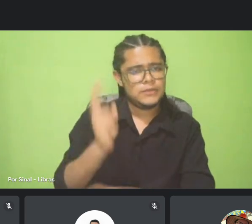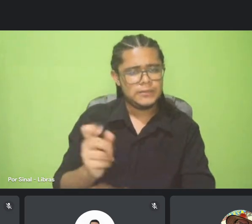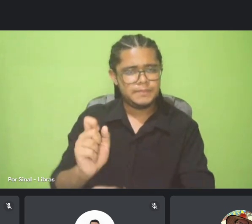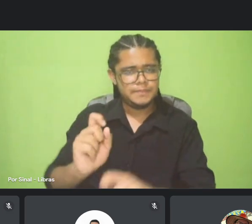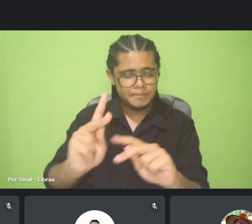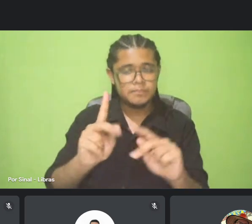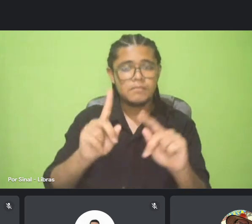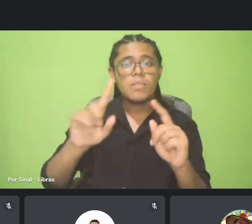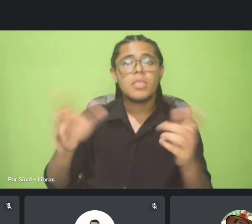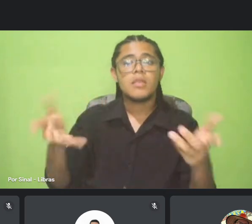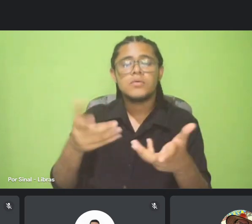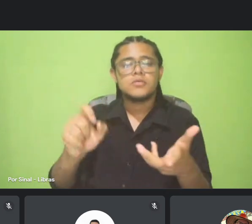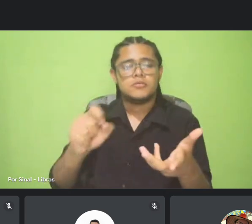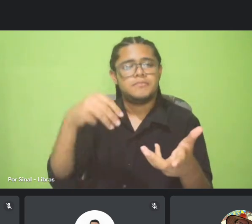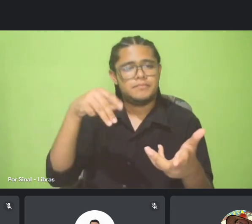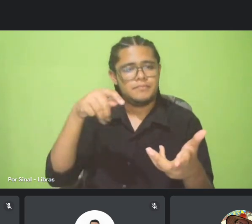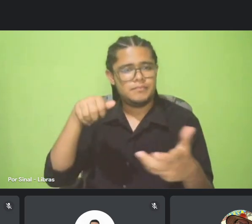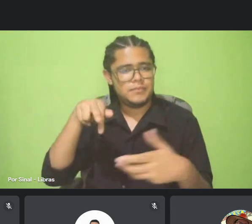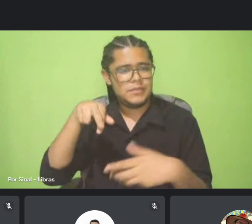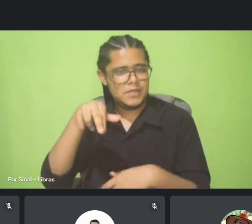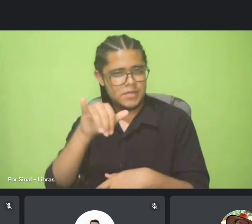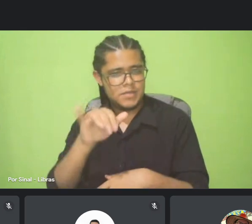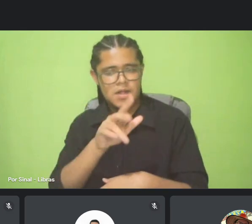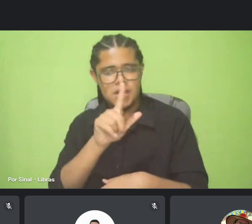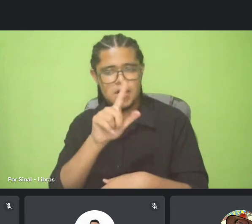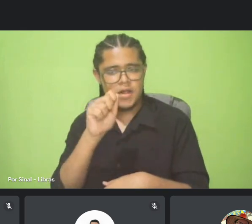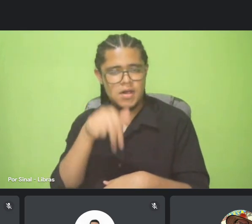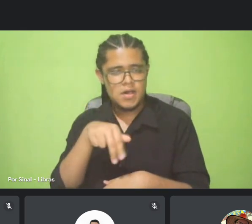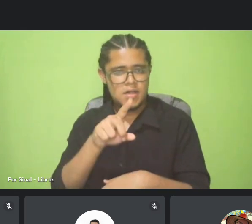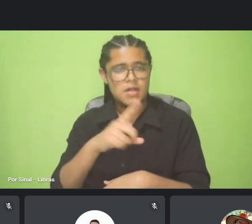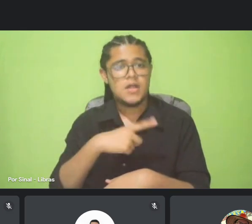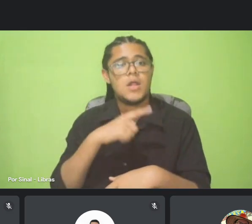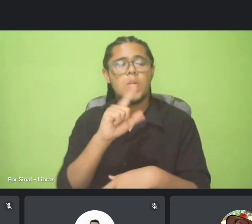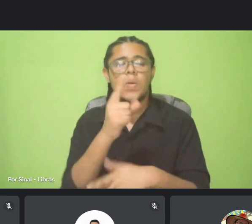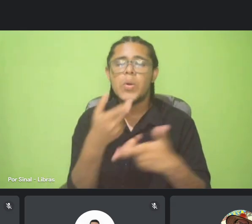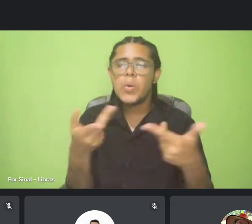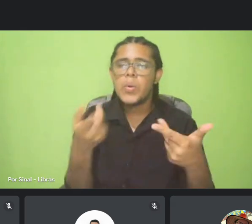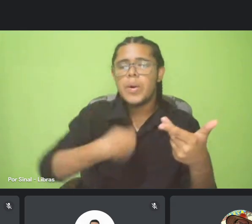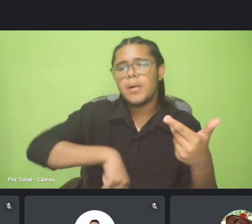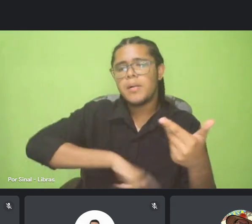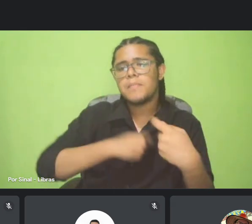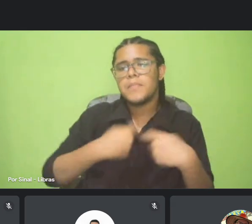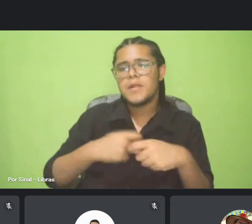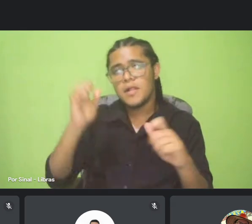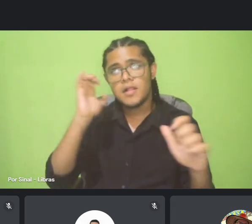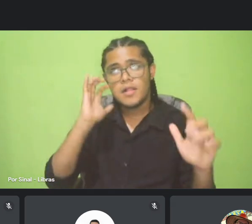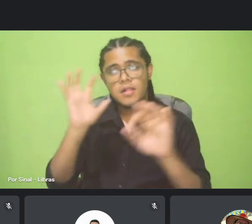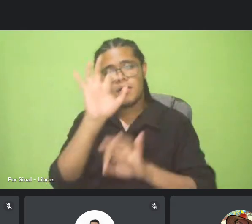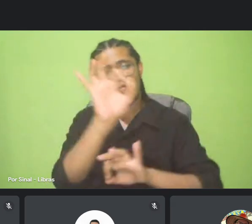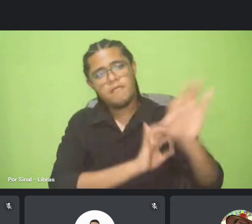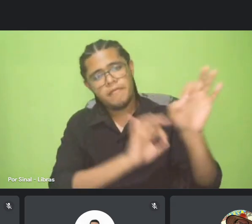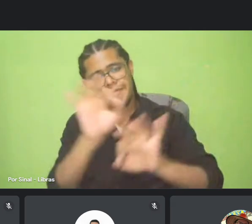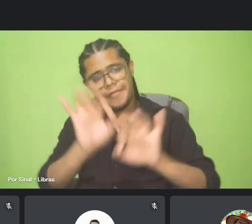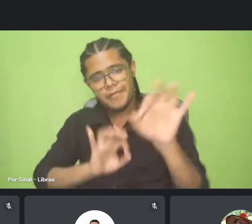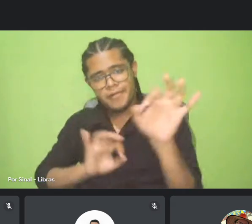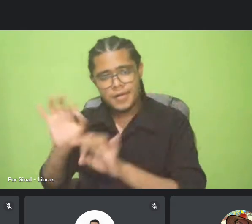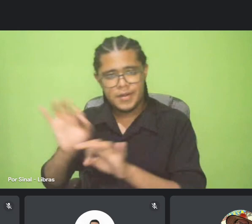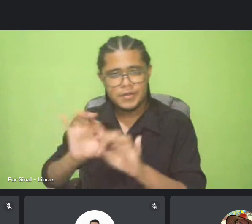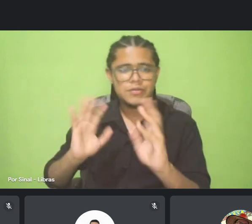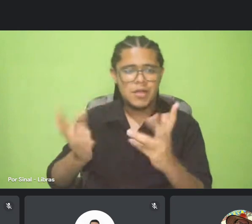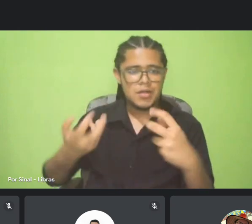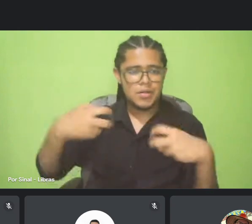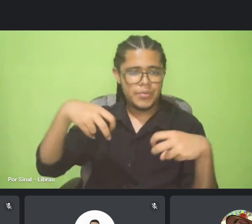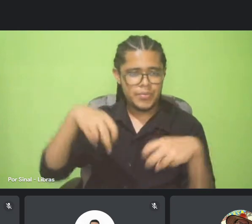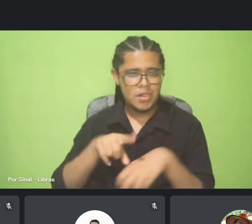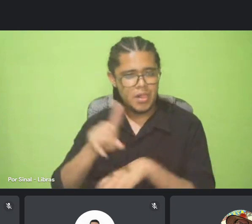Depois, Mari, tem uma coisa que a gente precisa pensar e foi pensado também no Cine Natal, que a sentou e conversou bastante sobre isso,